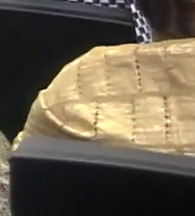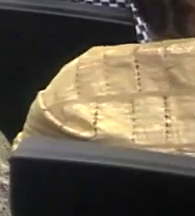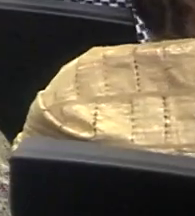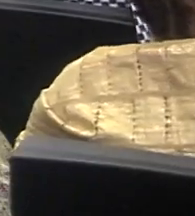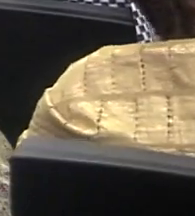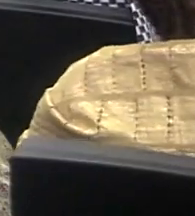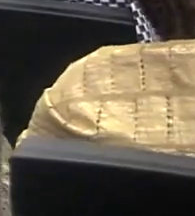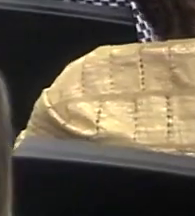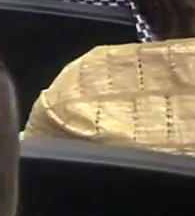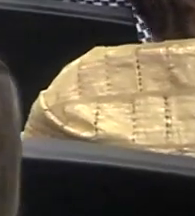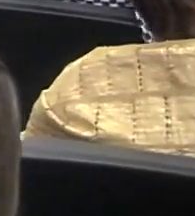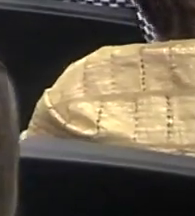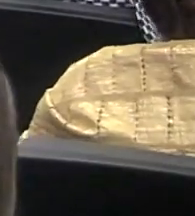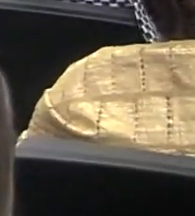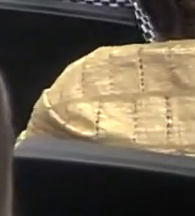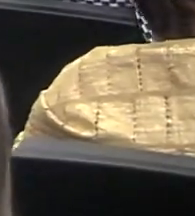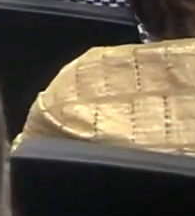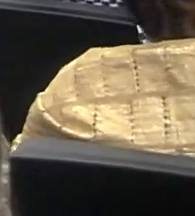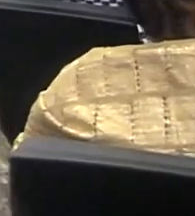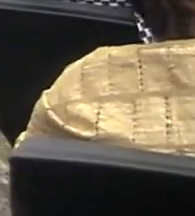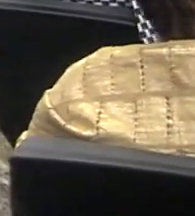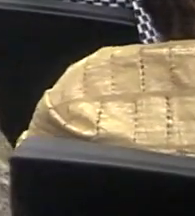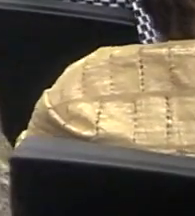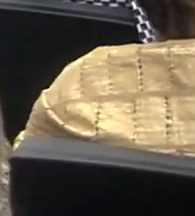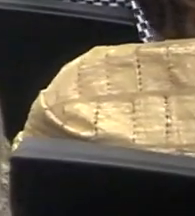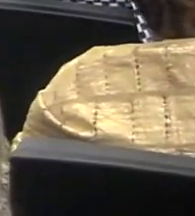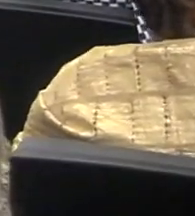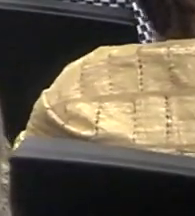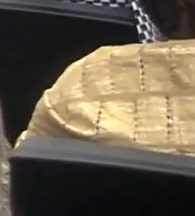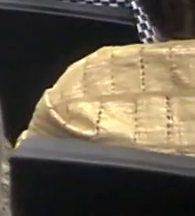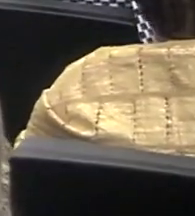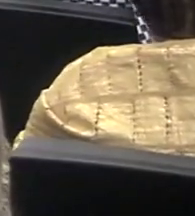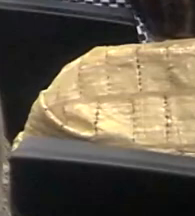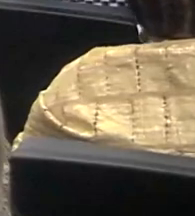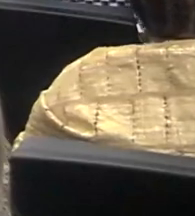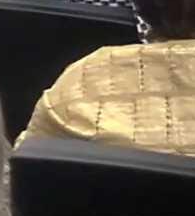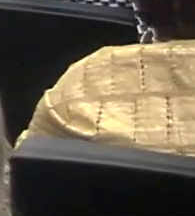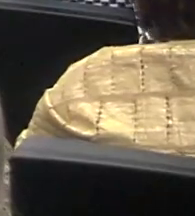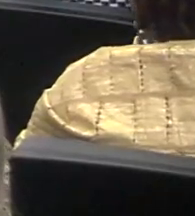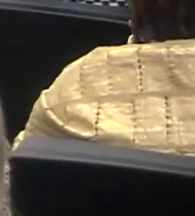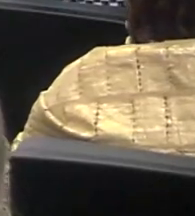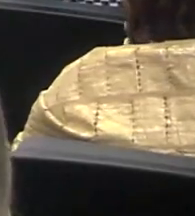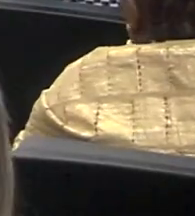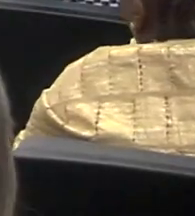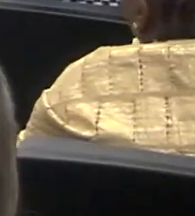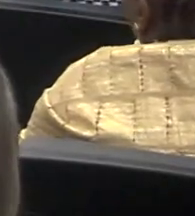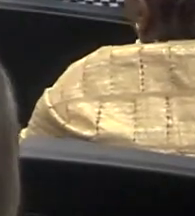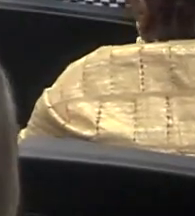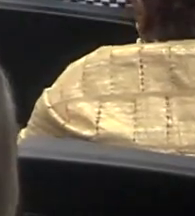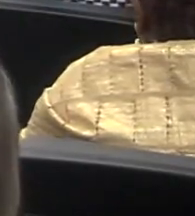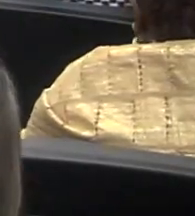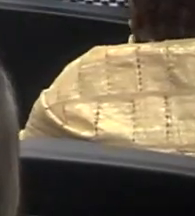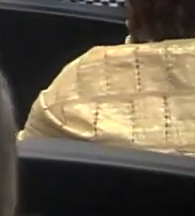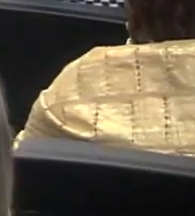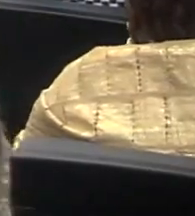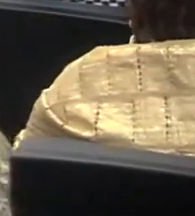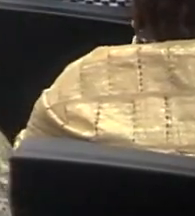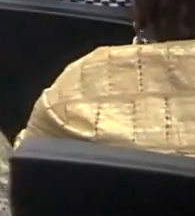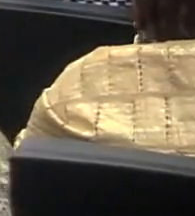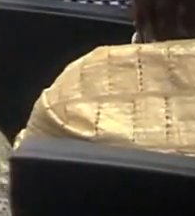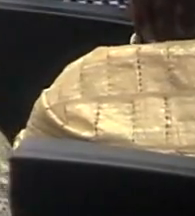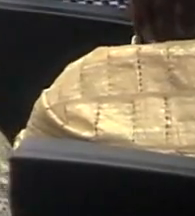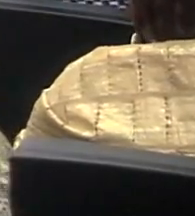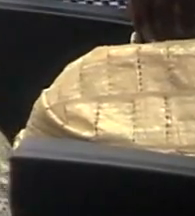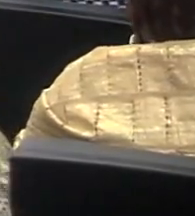Coro! Orumila talade, babá mofori balê. Orumila talade, babá